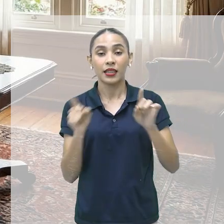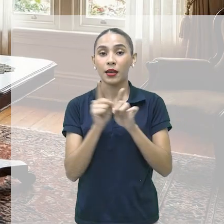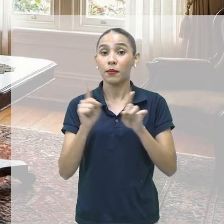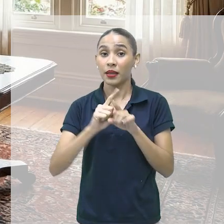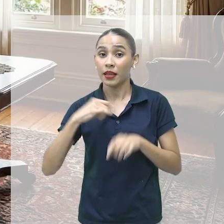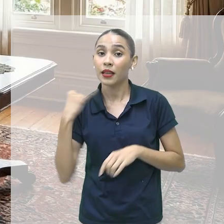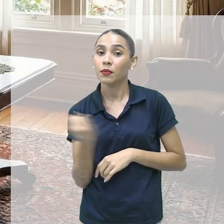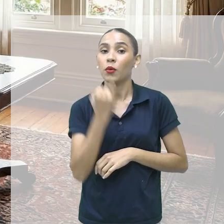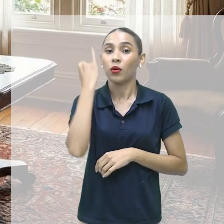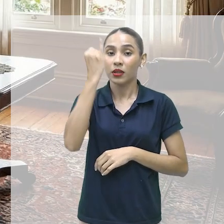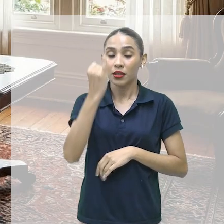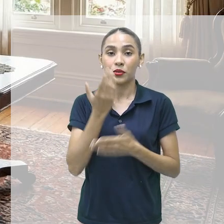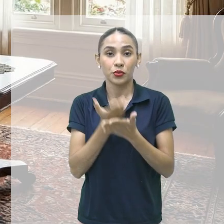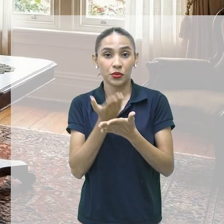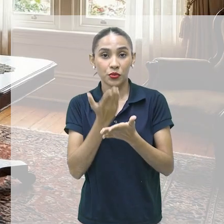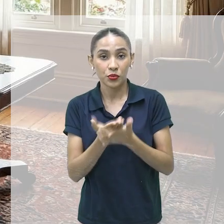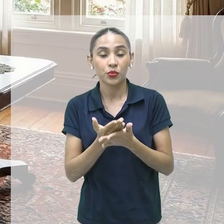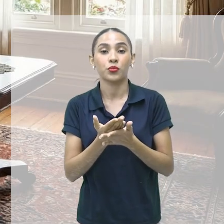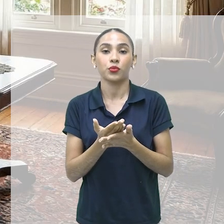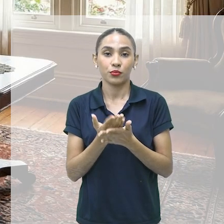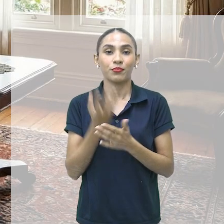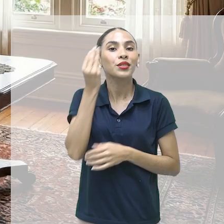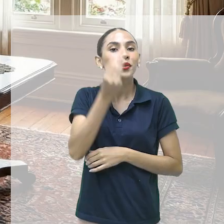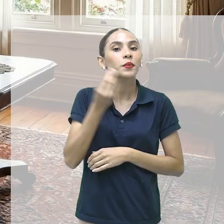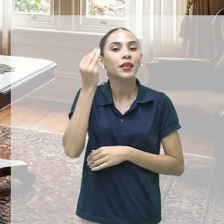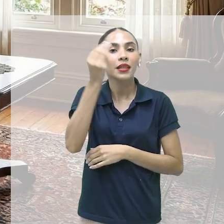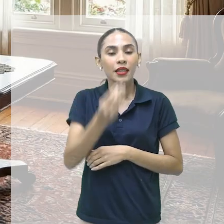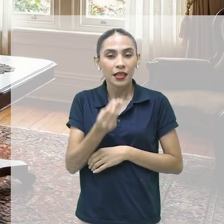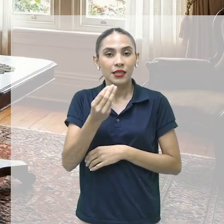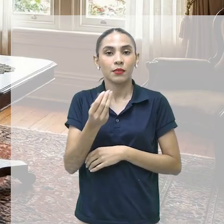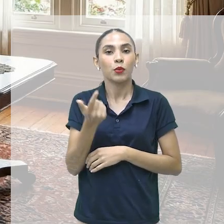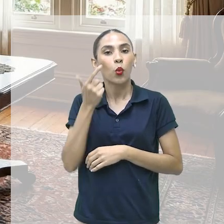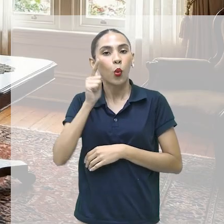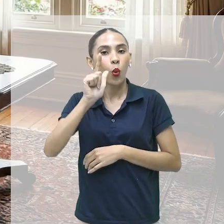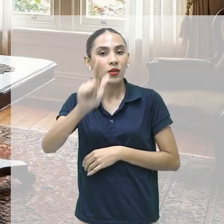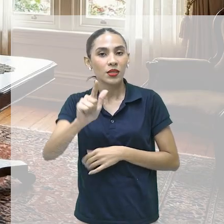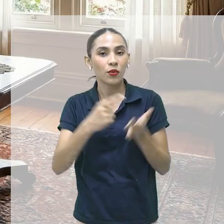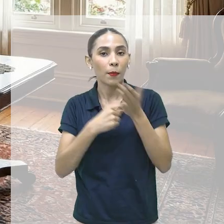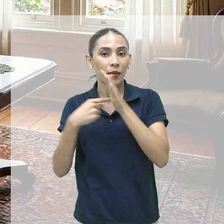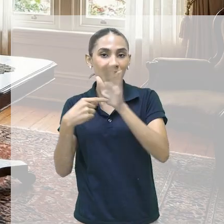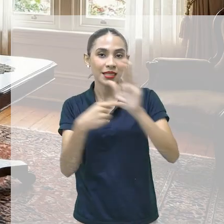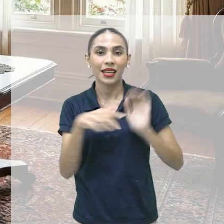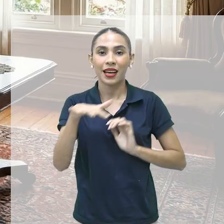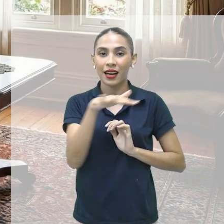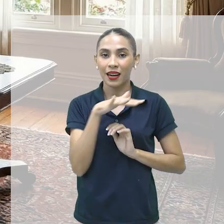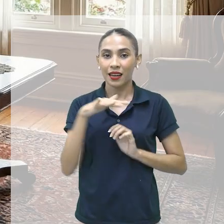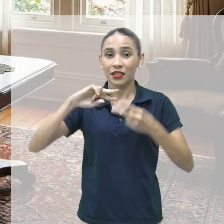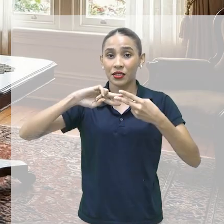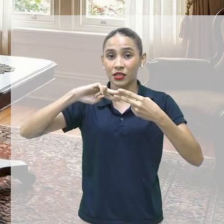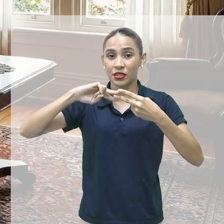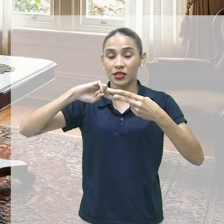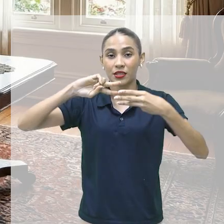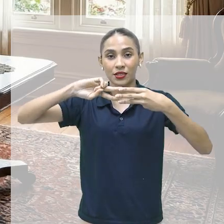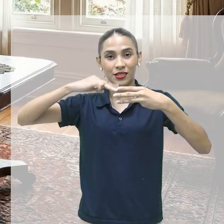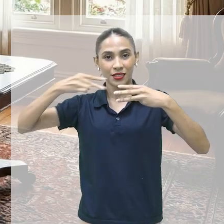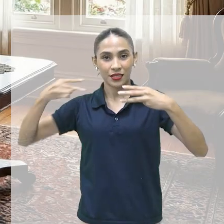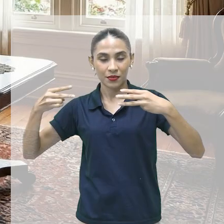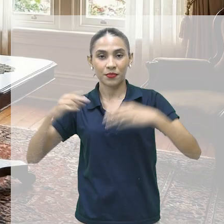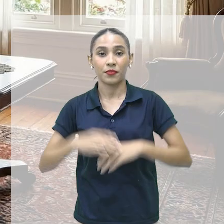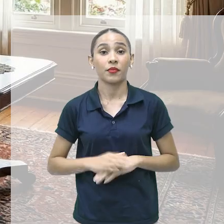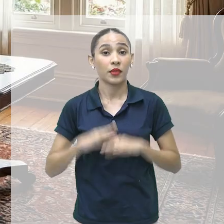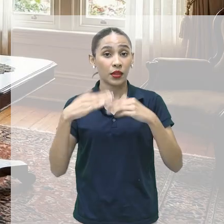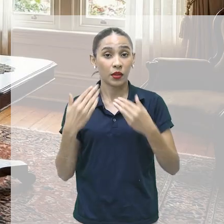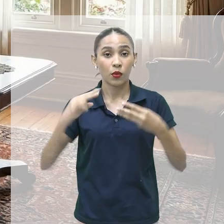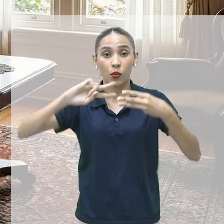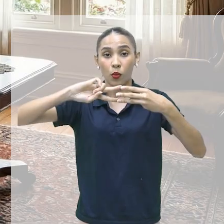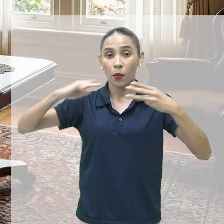aqui sobre a importância dos estudos que ele realizou para a genética, Então Mendel, vamos